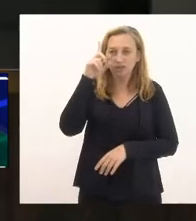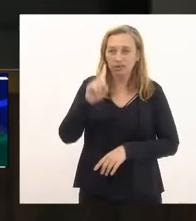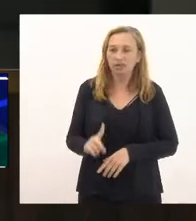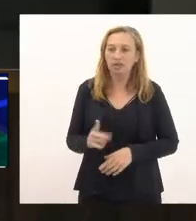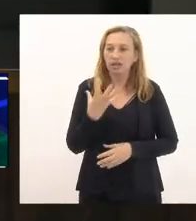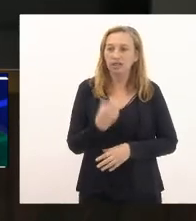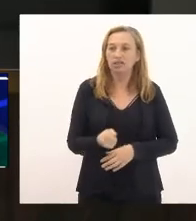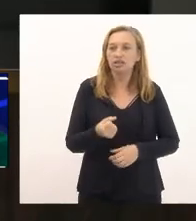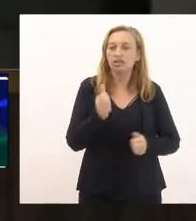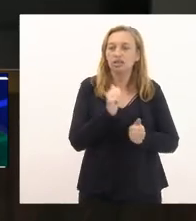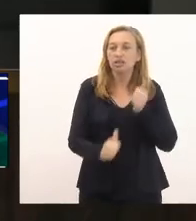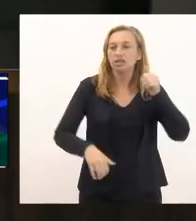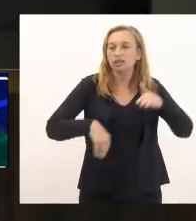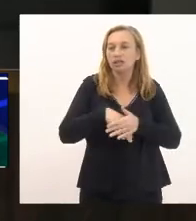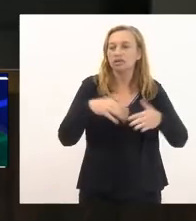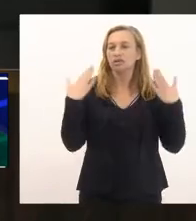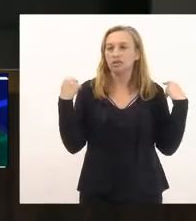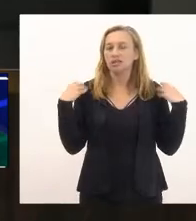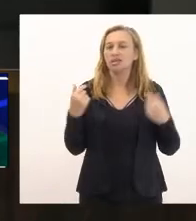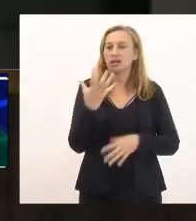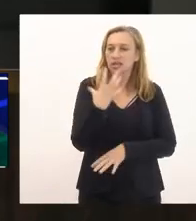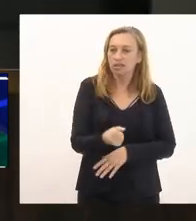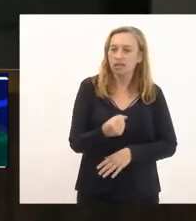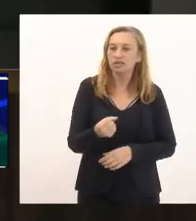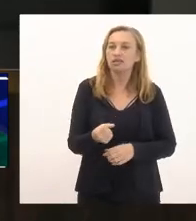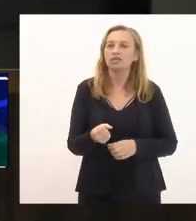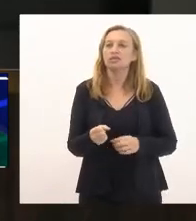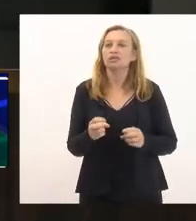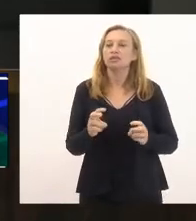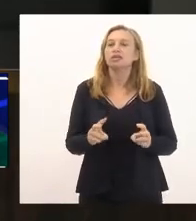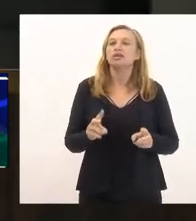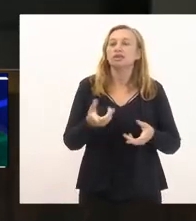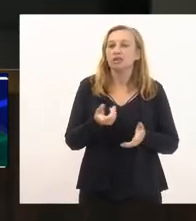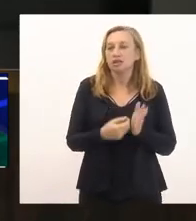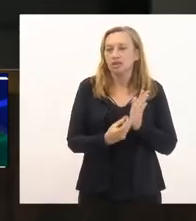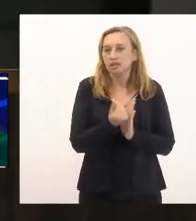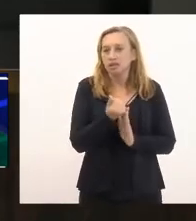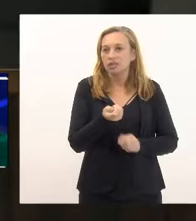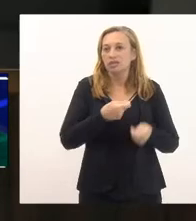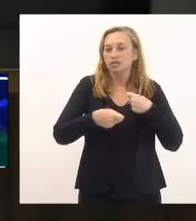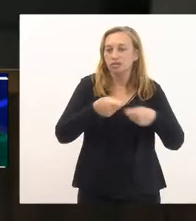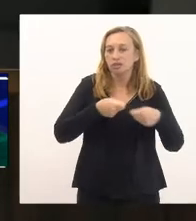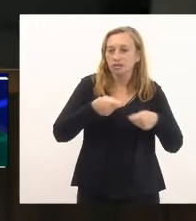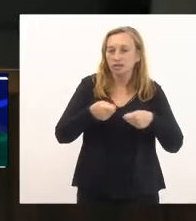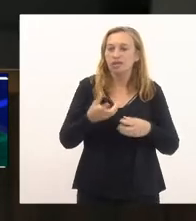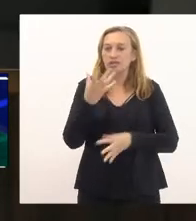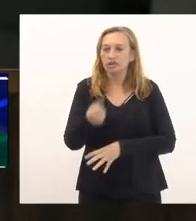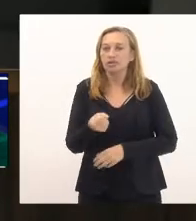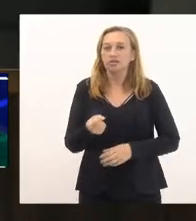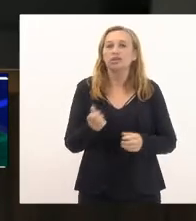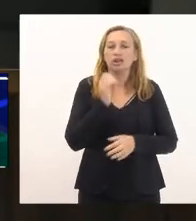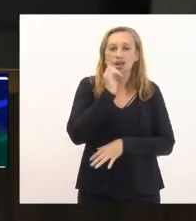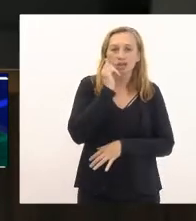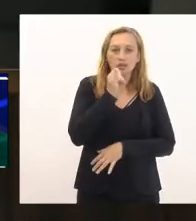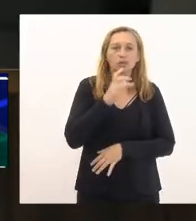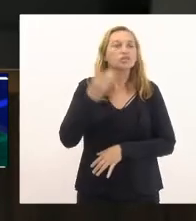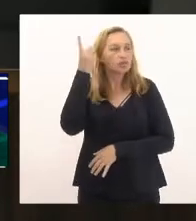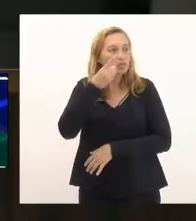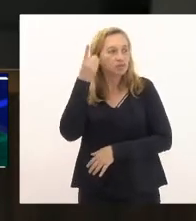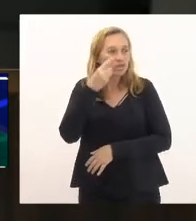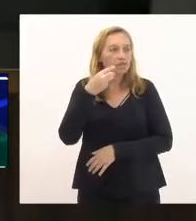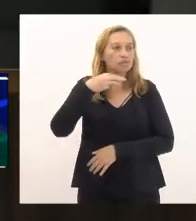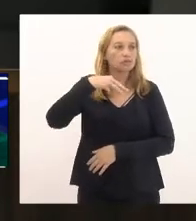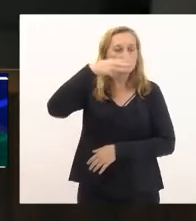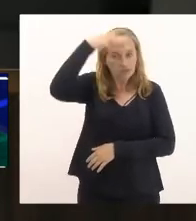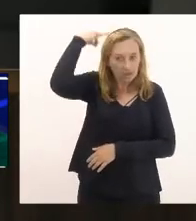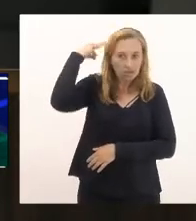Esporte e lazer, favorável. De assuntos municipais, desenvolvimento regional, favorável. De orçamento, finanças, fiscalização financeira e controle, favorável. Relatores, deputado Márcio